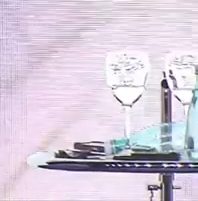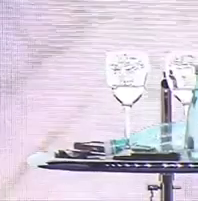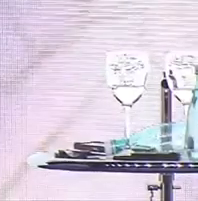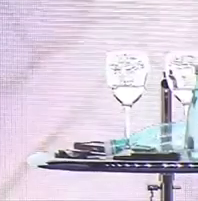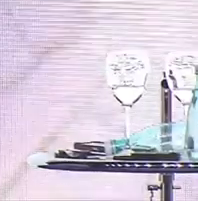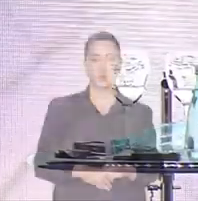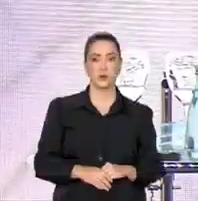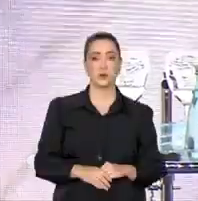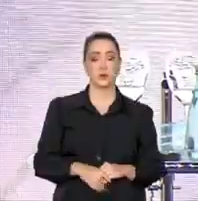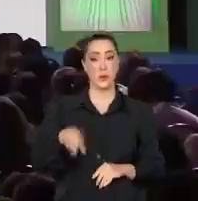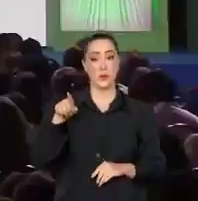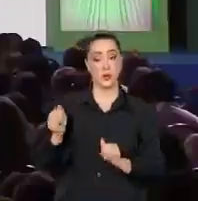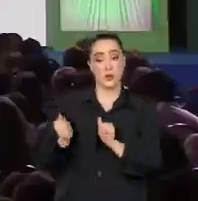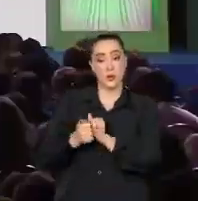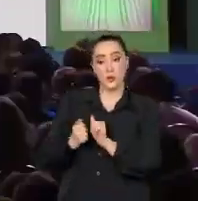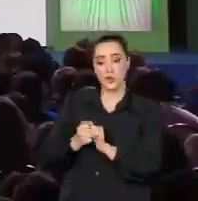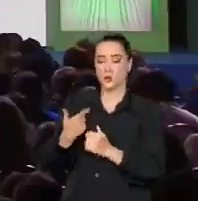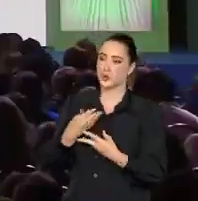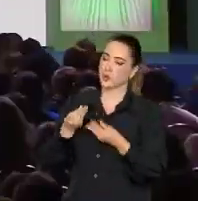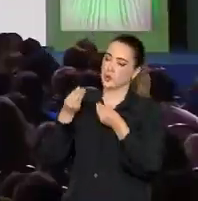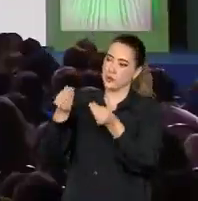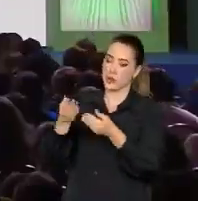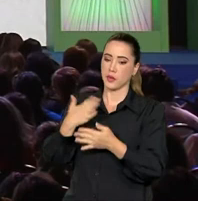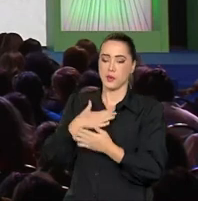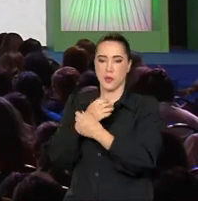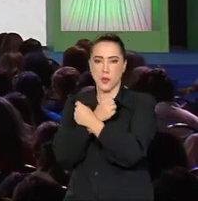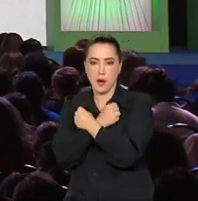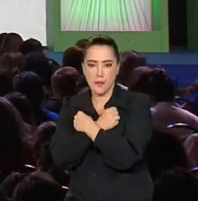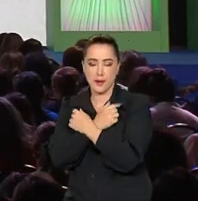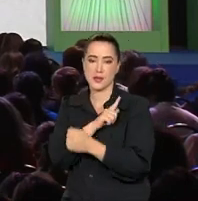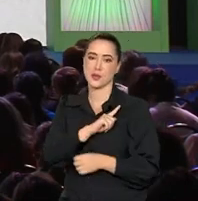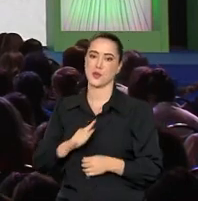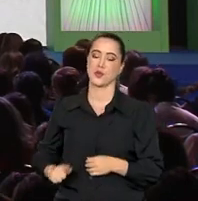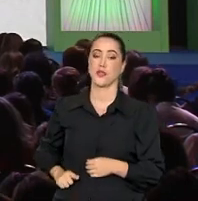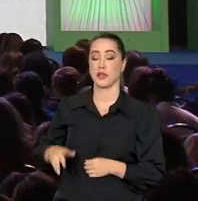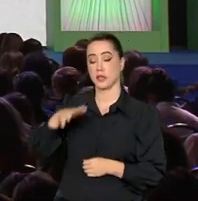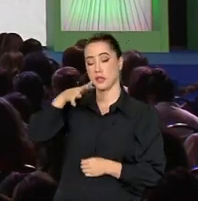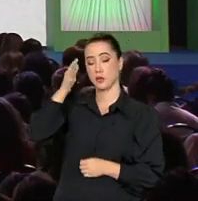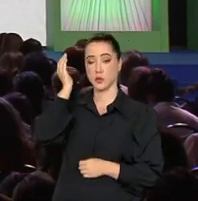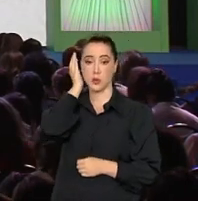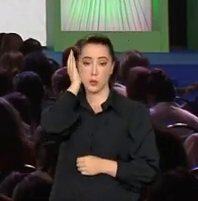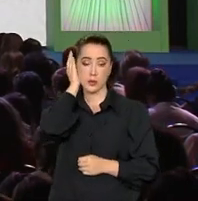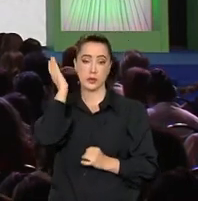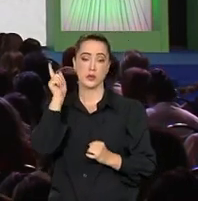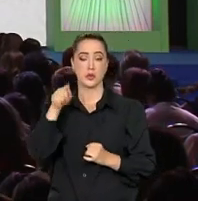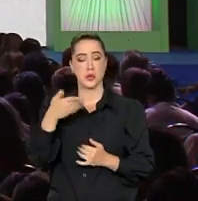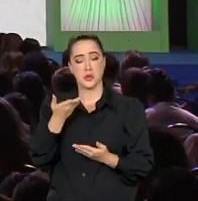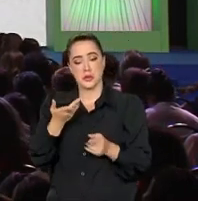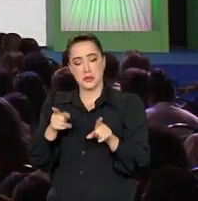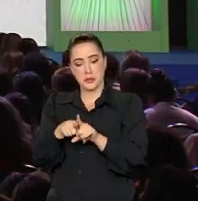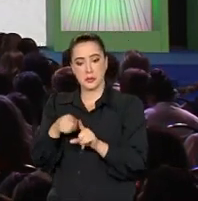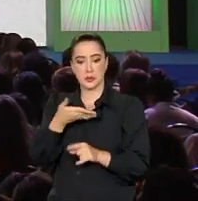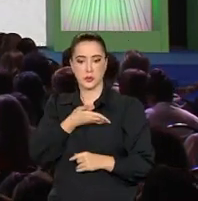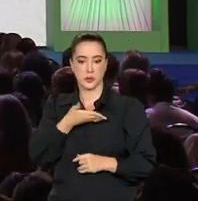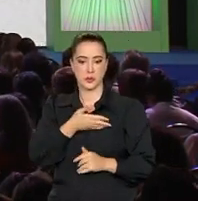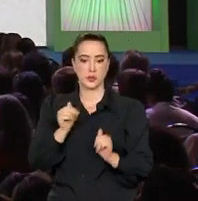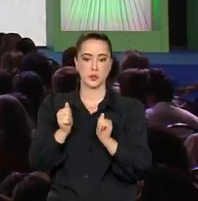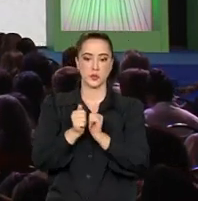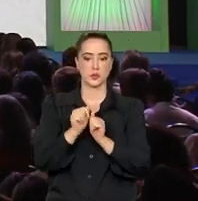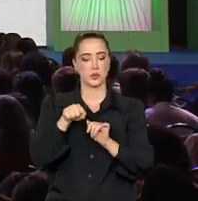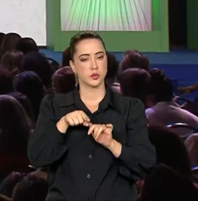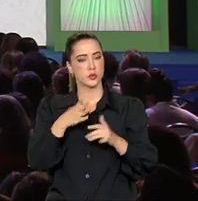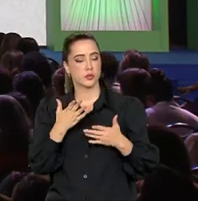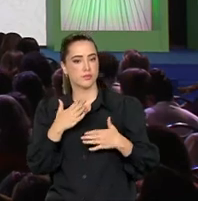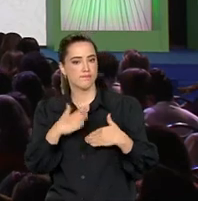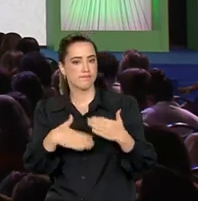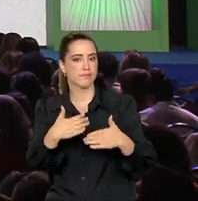Porto. Leva lá o meu abraço ao governador do Mato Grosso. Fomos colegas juntos aí nessa